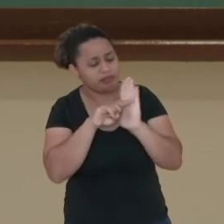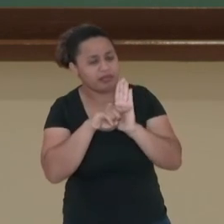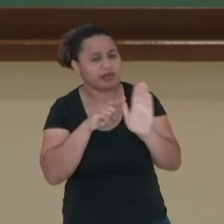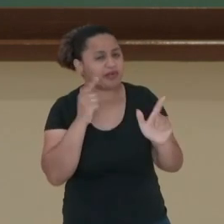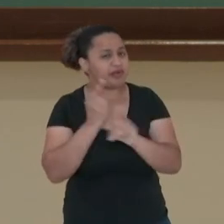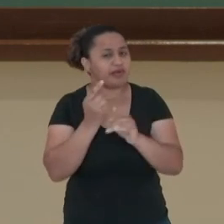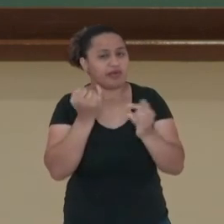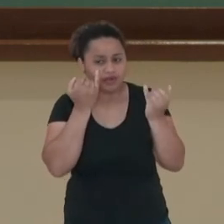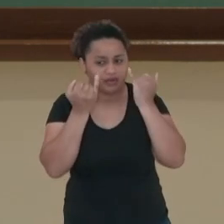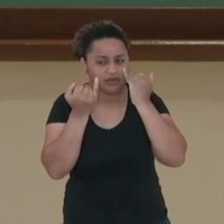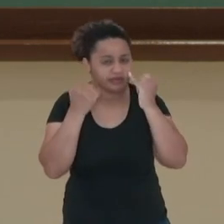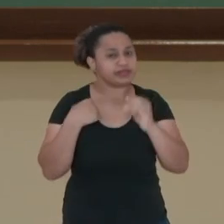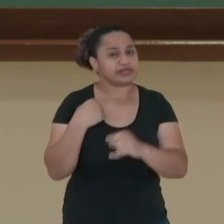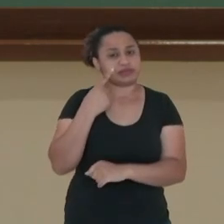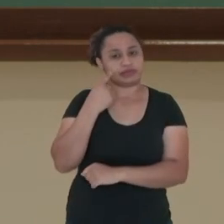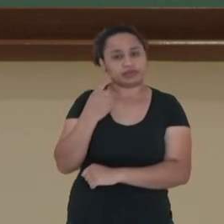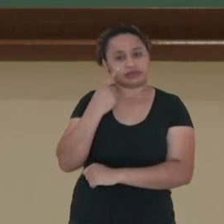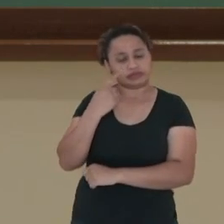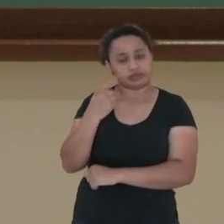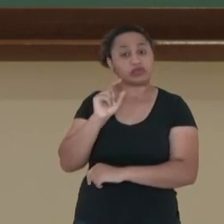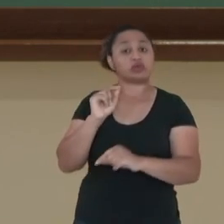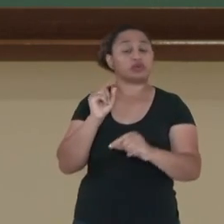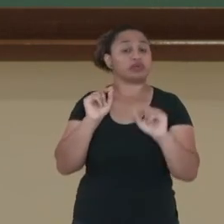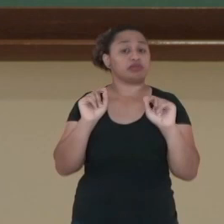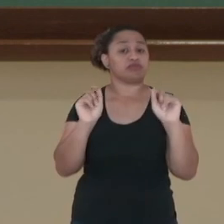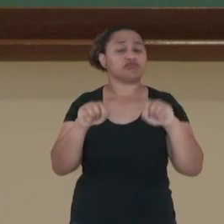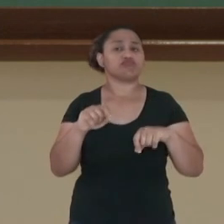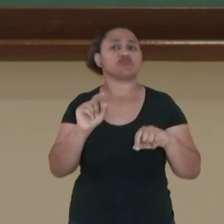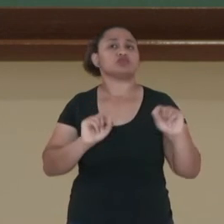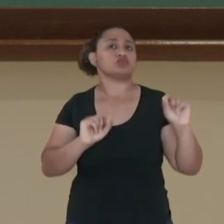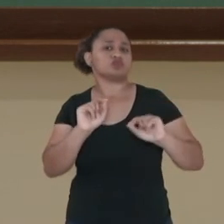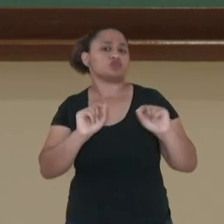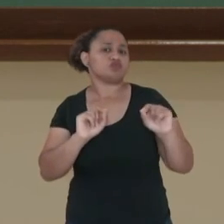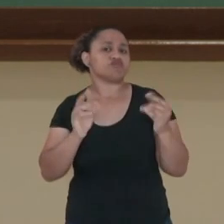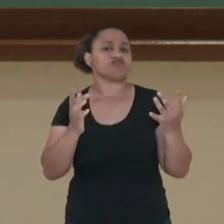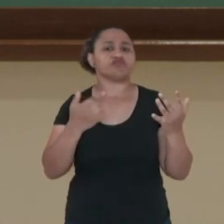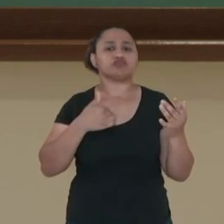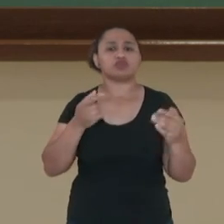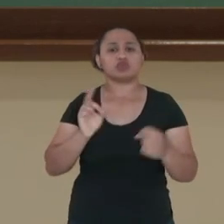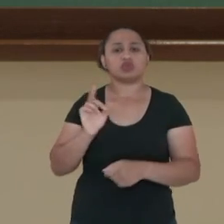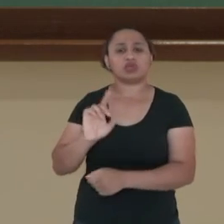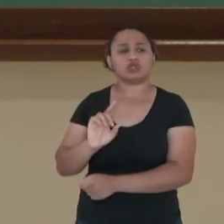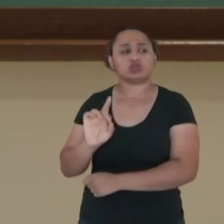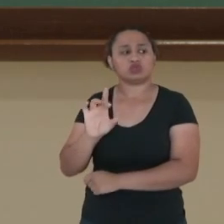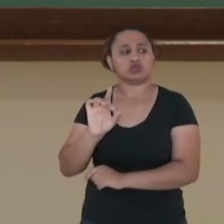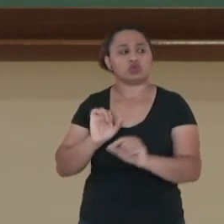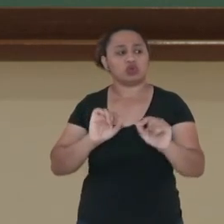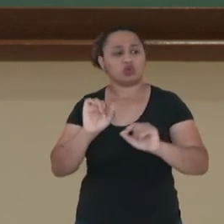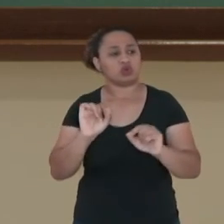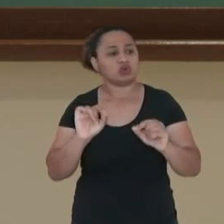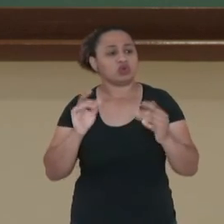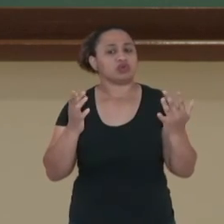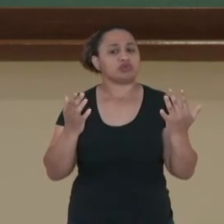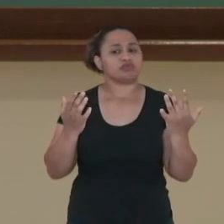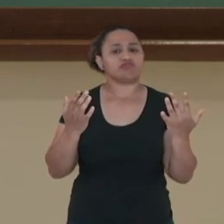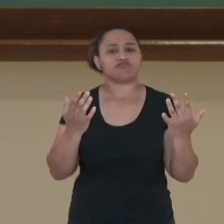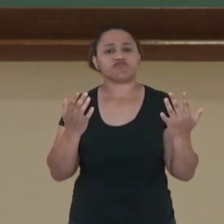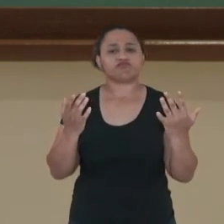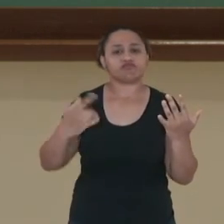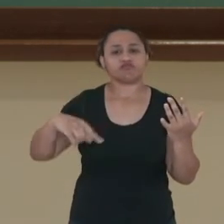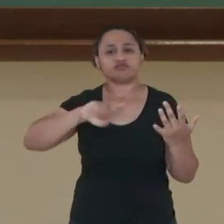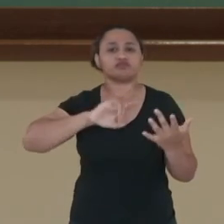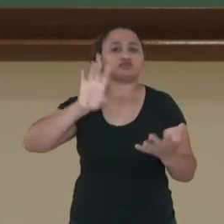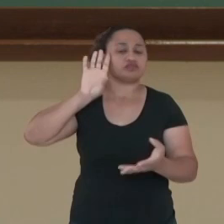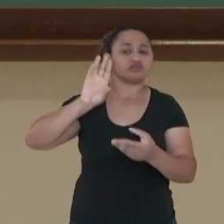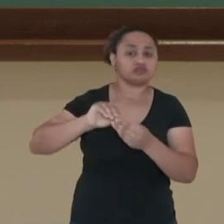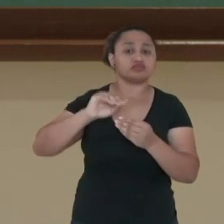coisas assim bastante interessantes que podem trazer aí não apenas a questão de a gente entender